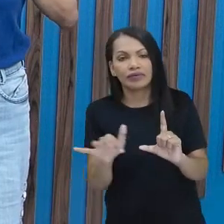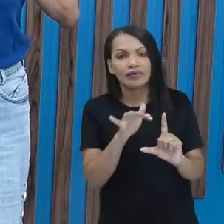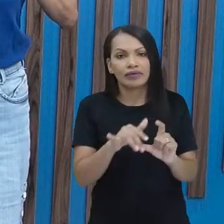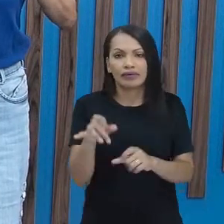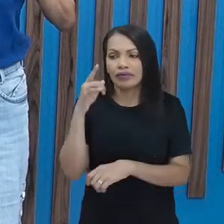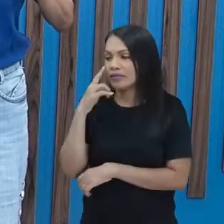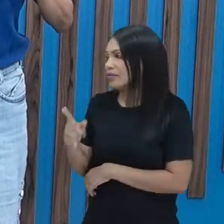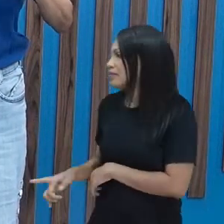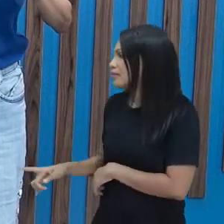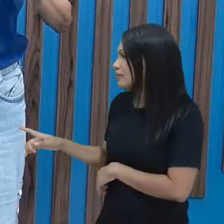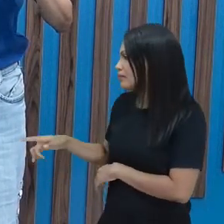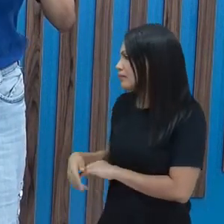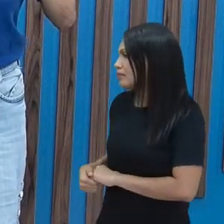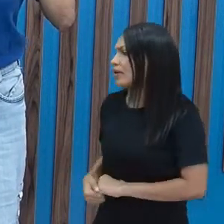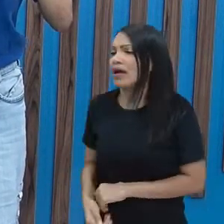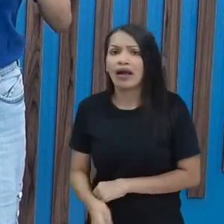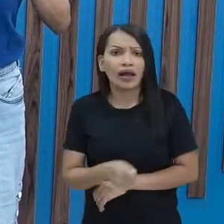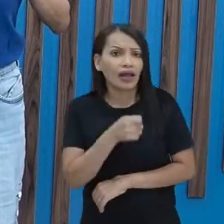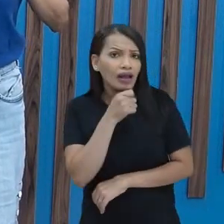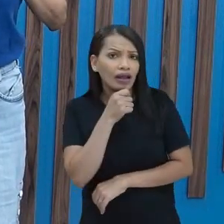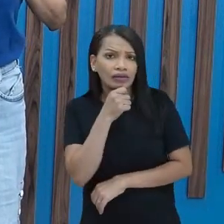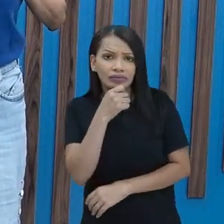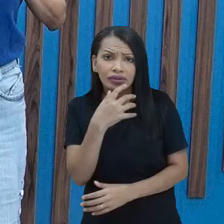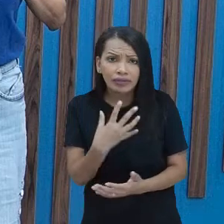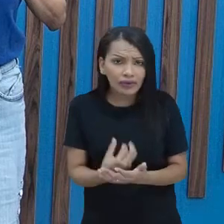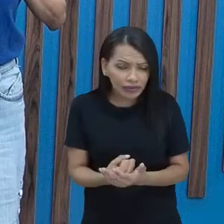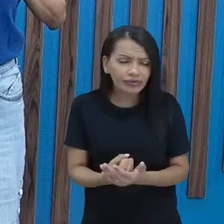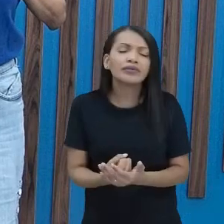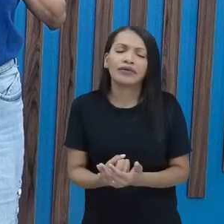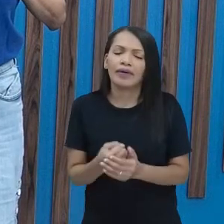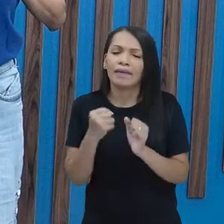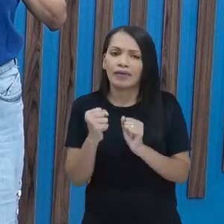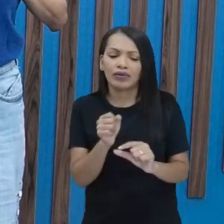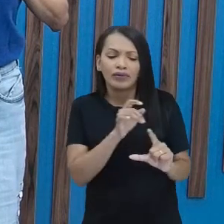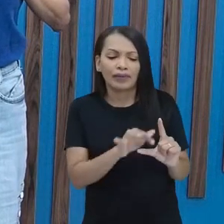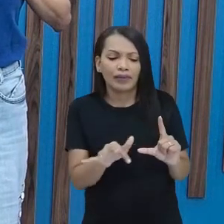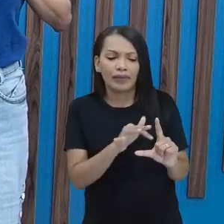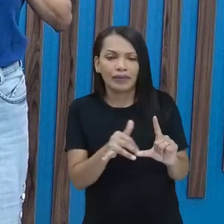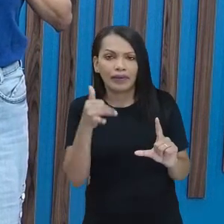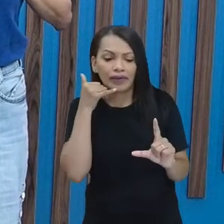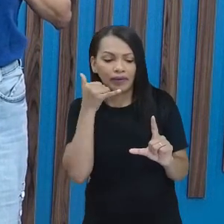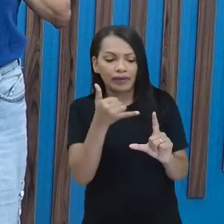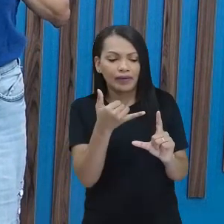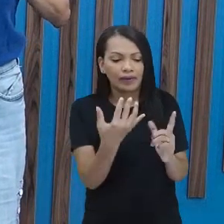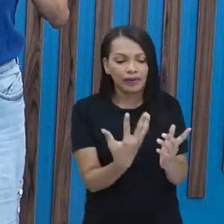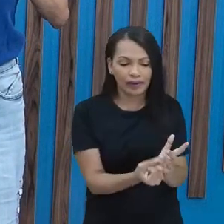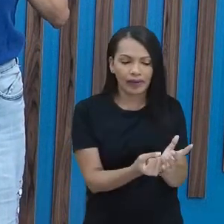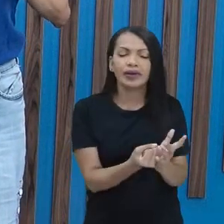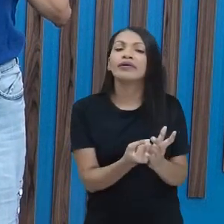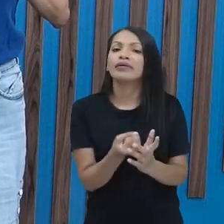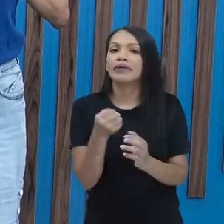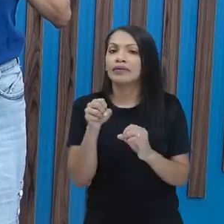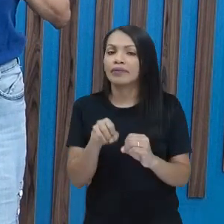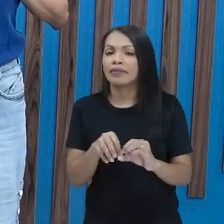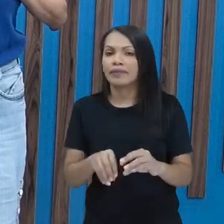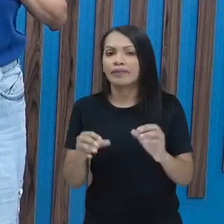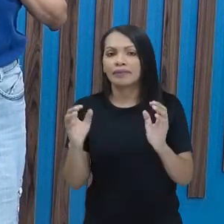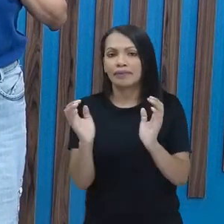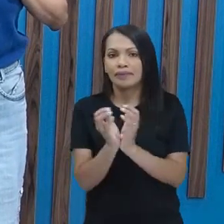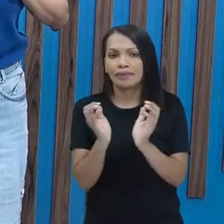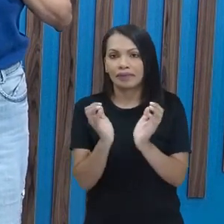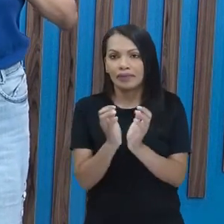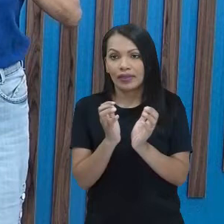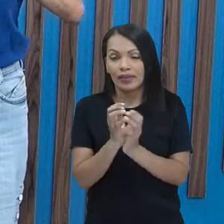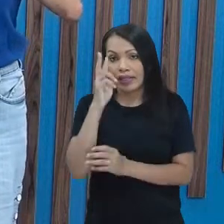você ainda não baixou e ir direto para o aplicativo do Educa Recife e não perder nenhum detalhe